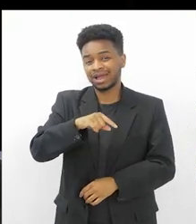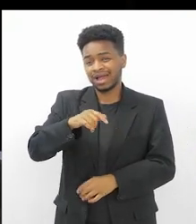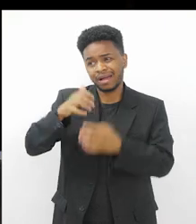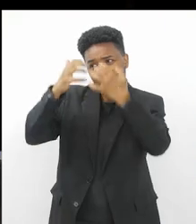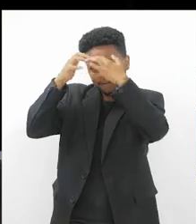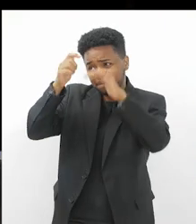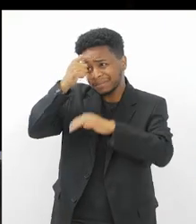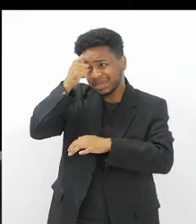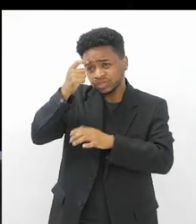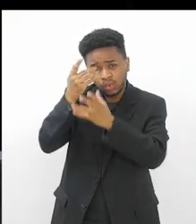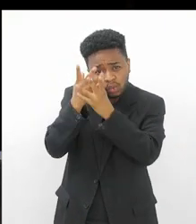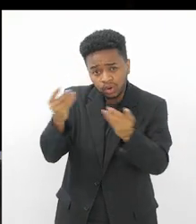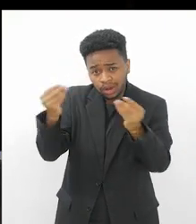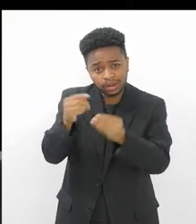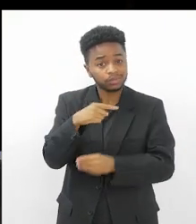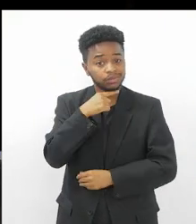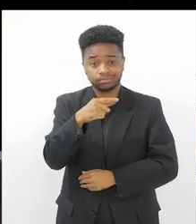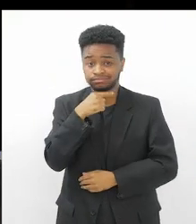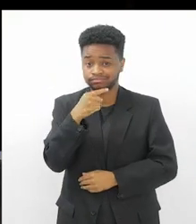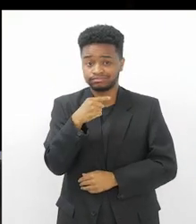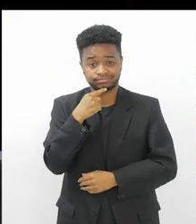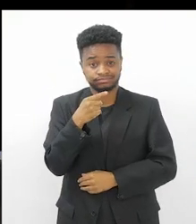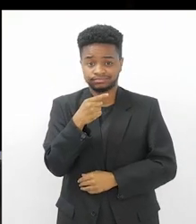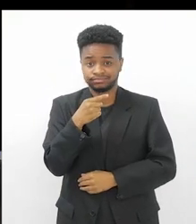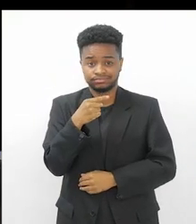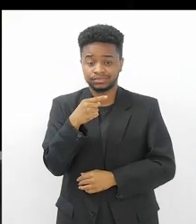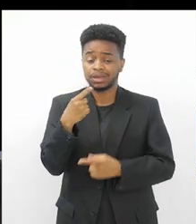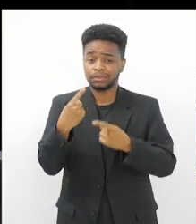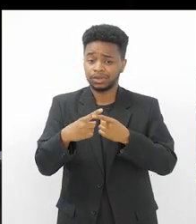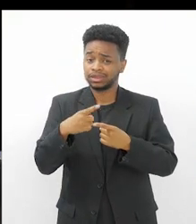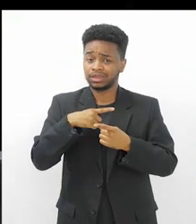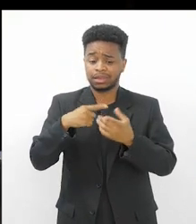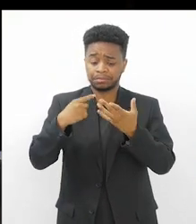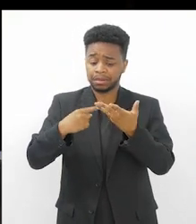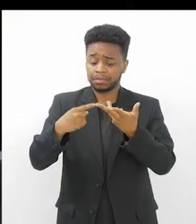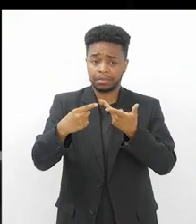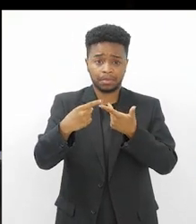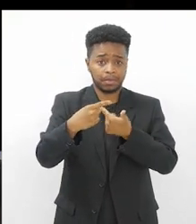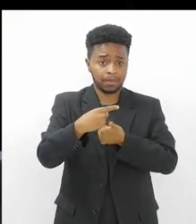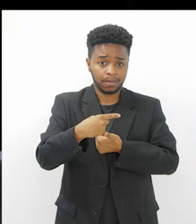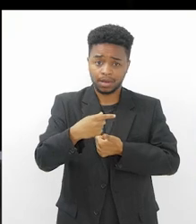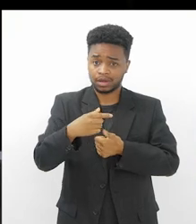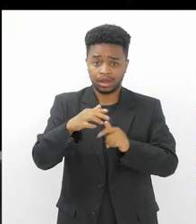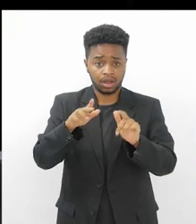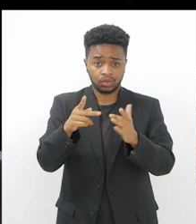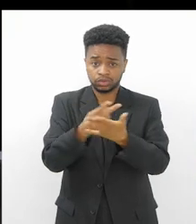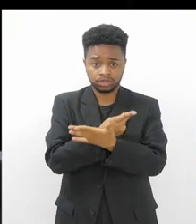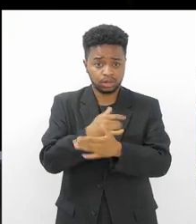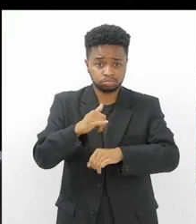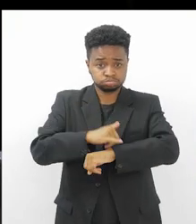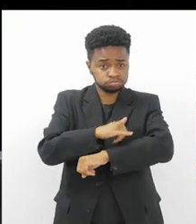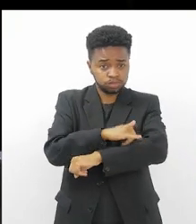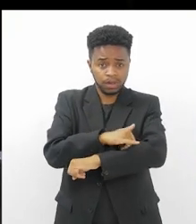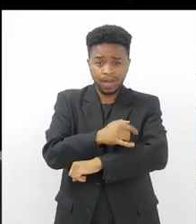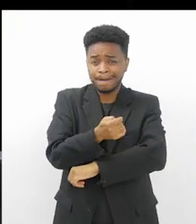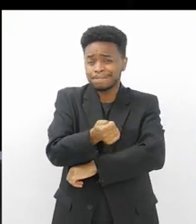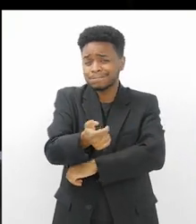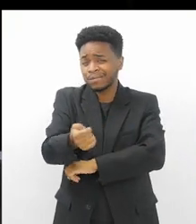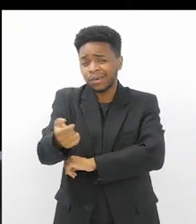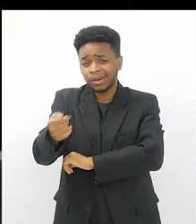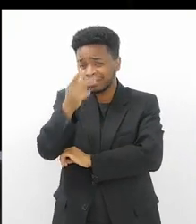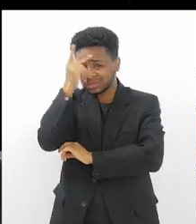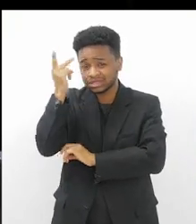você não cura a cabeça das pessoas. Quer dizer, porque existem várias razões para você ser obeso. Muito poucos